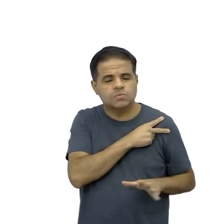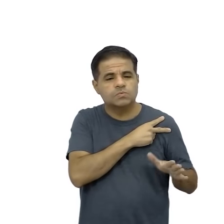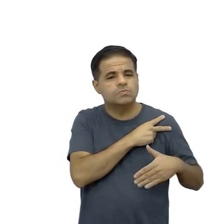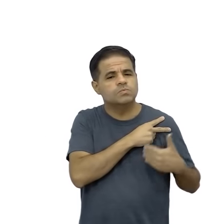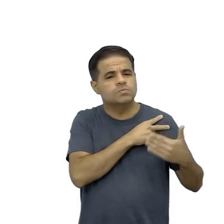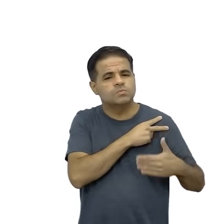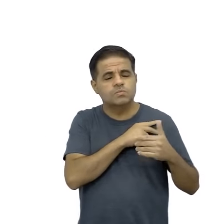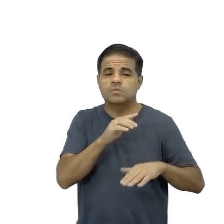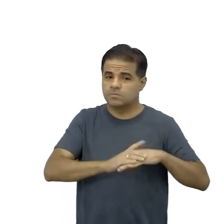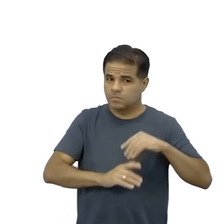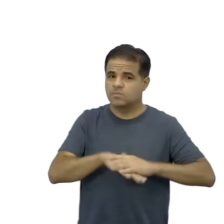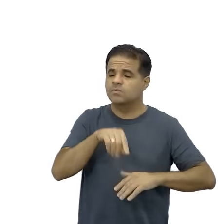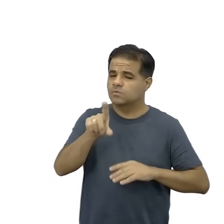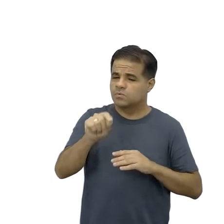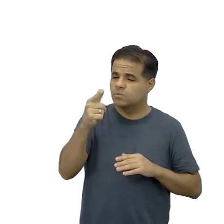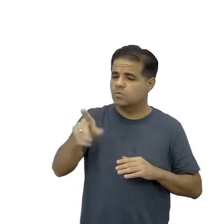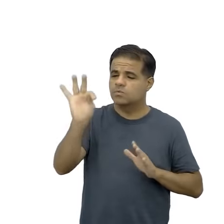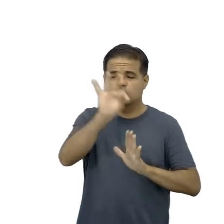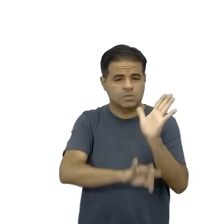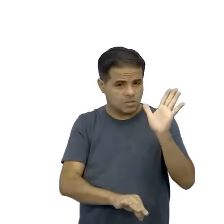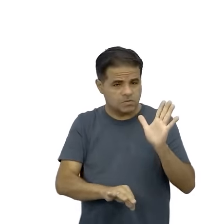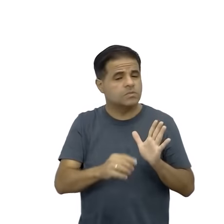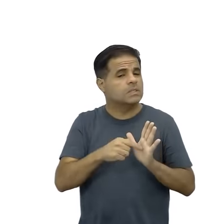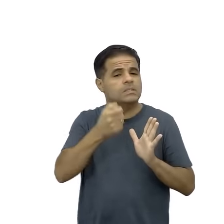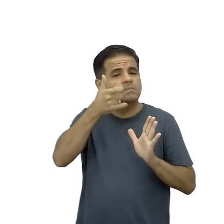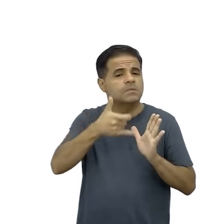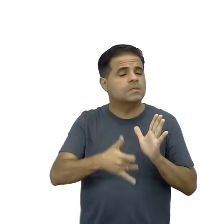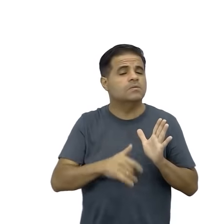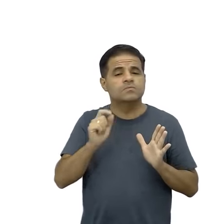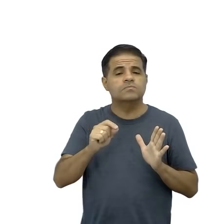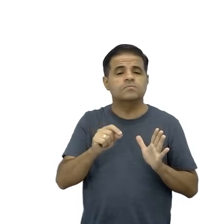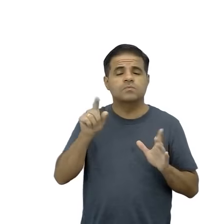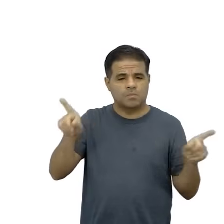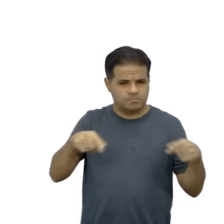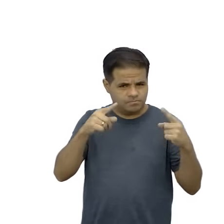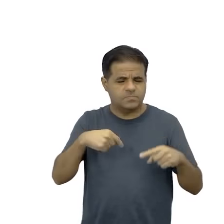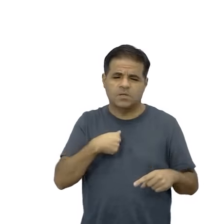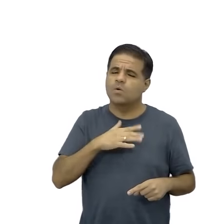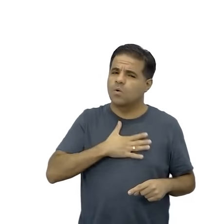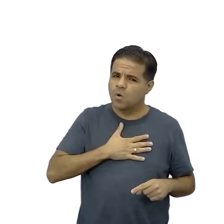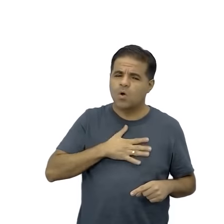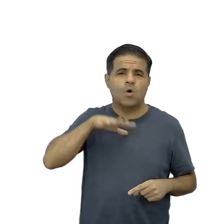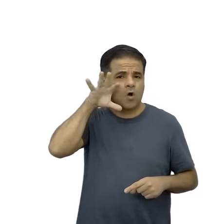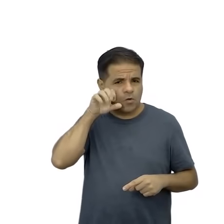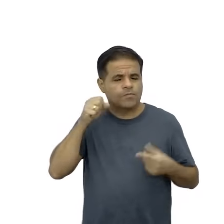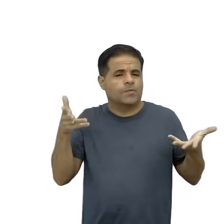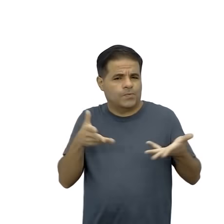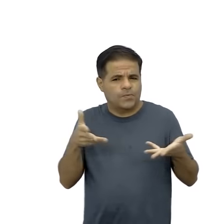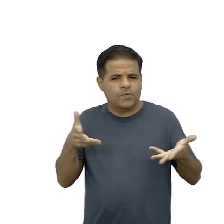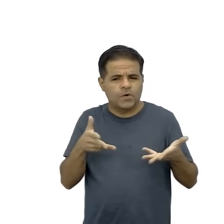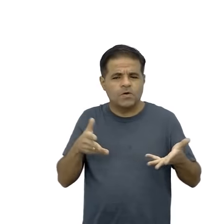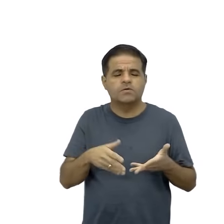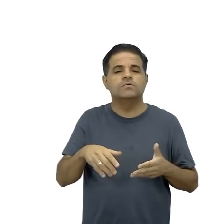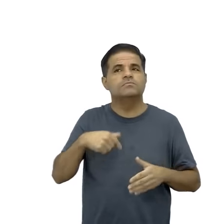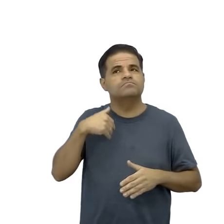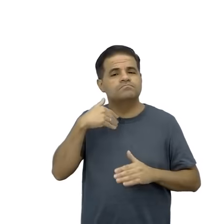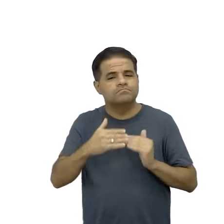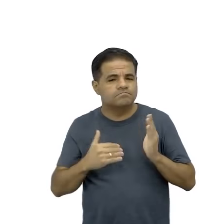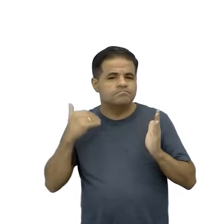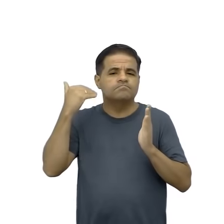série, eu selecionei mais um texto que também fala. Aqui tem uma música que eu até acabei ouvindo hoje, né? Para Lennon